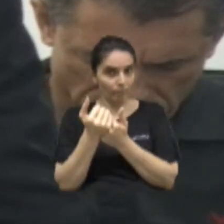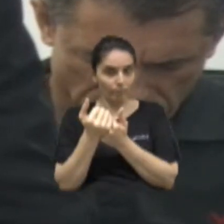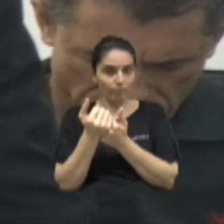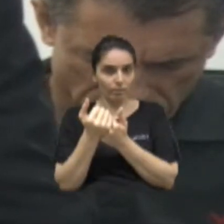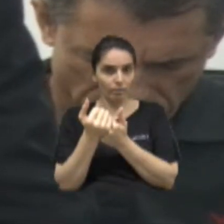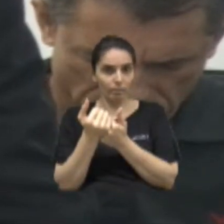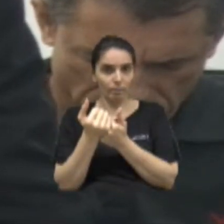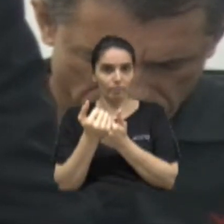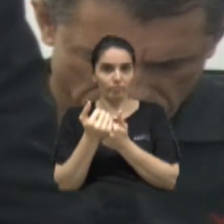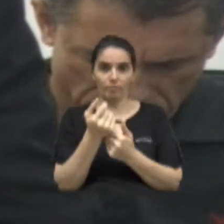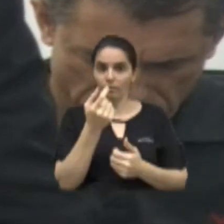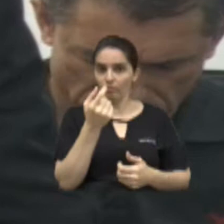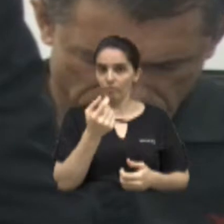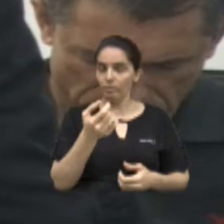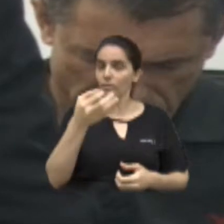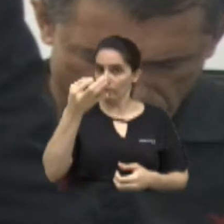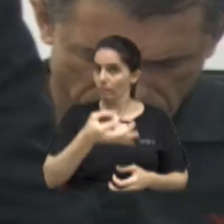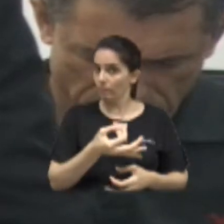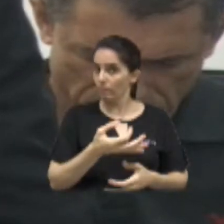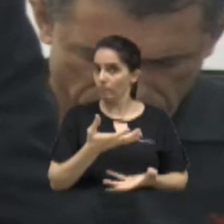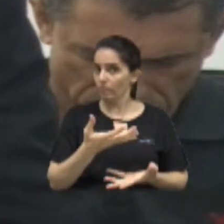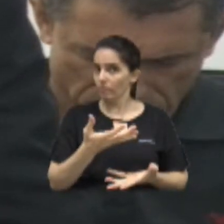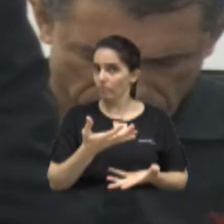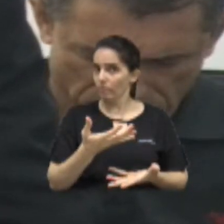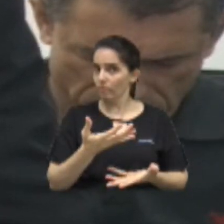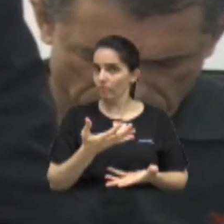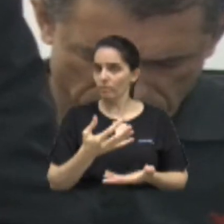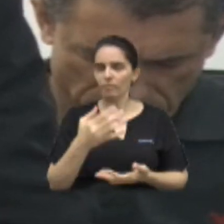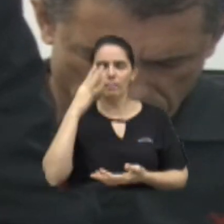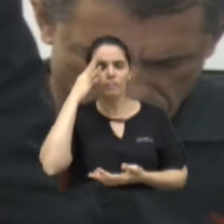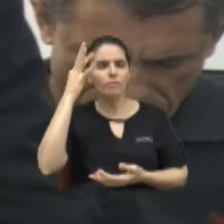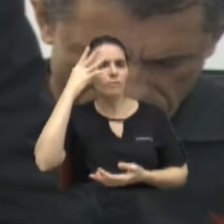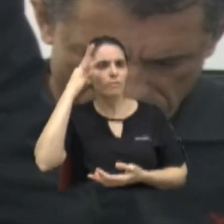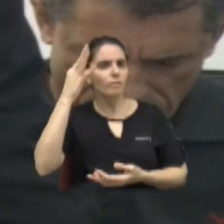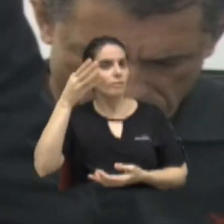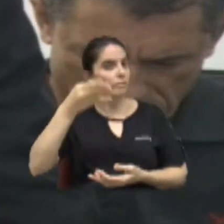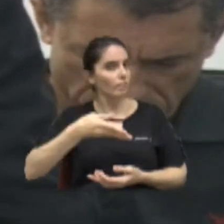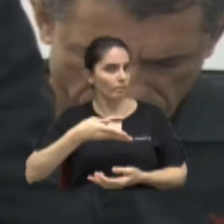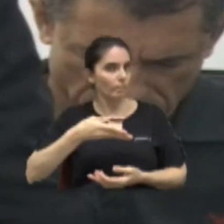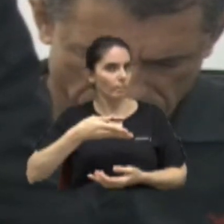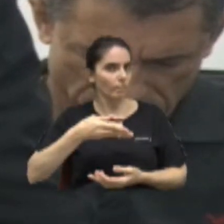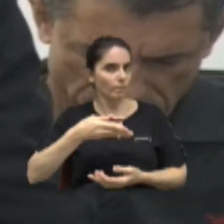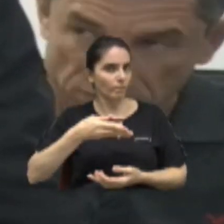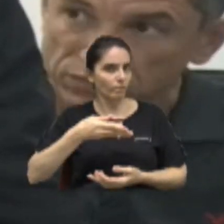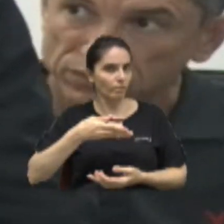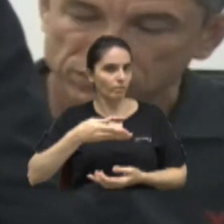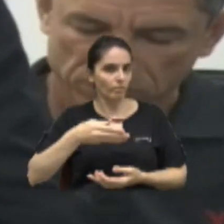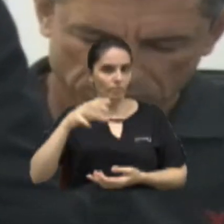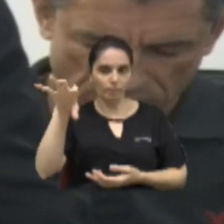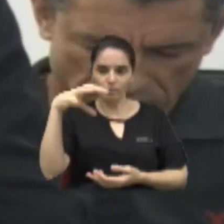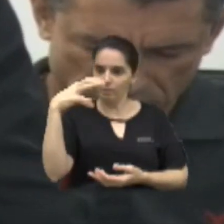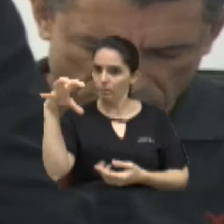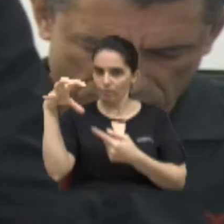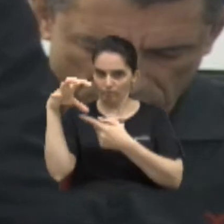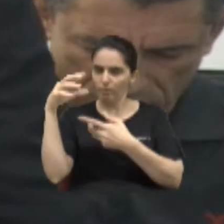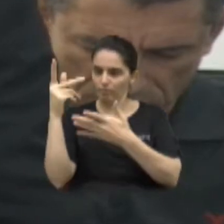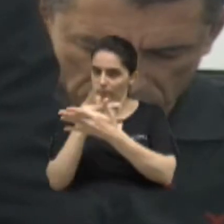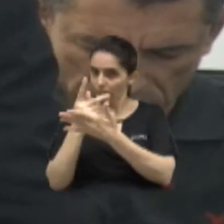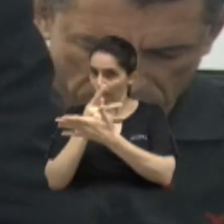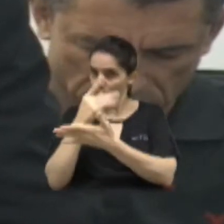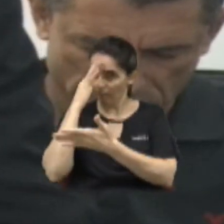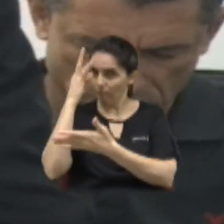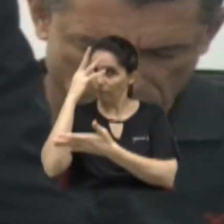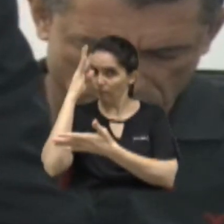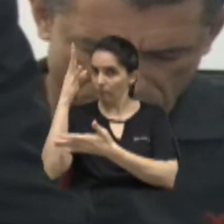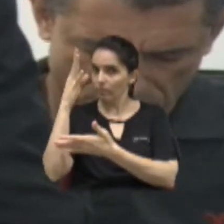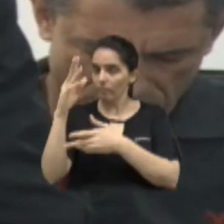com valor real. Vamos supor que hoje não estejam aferindo corretamente, e o povo já